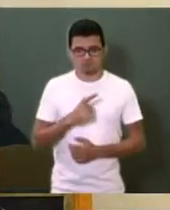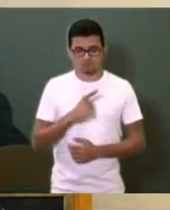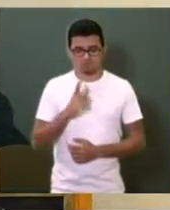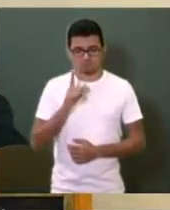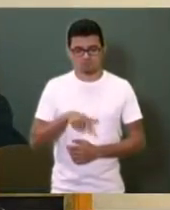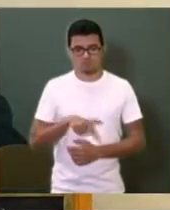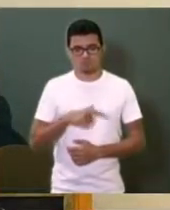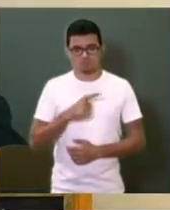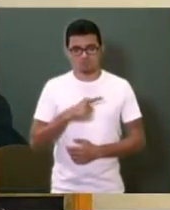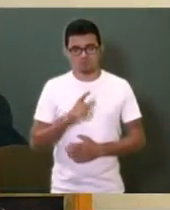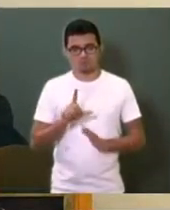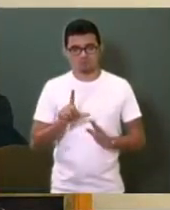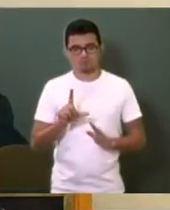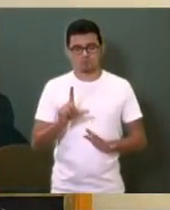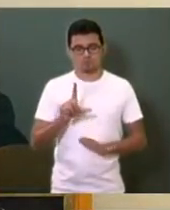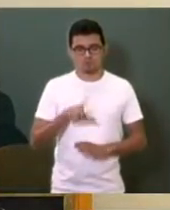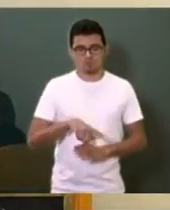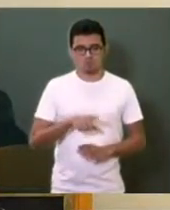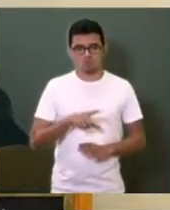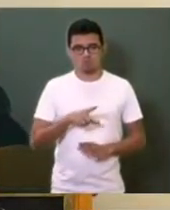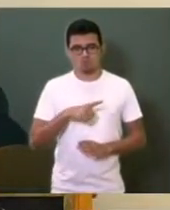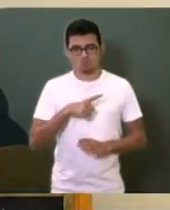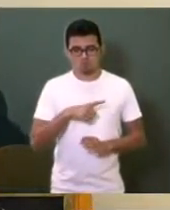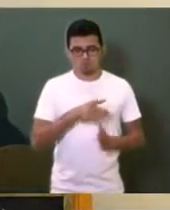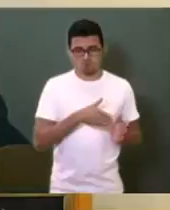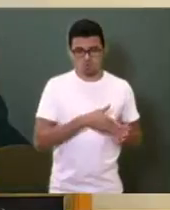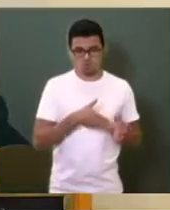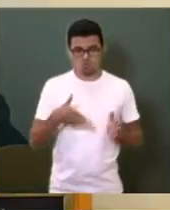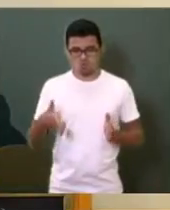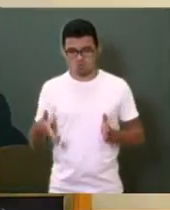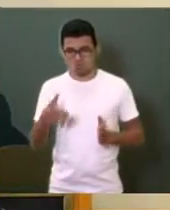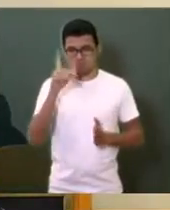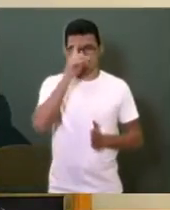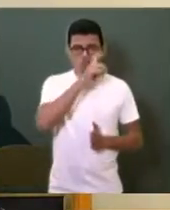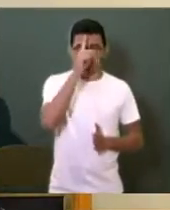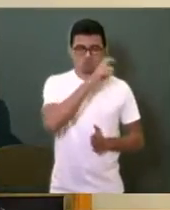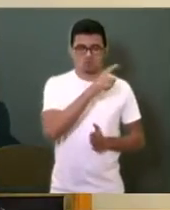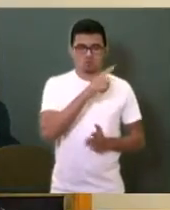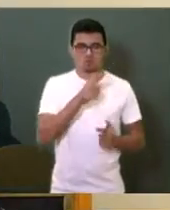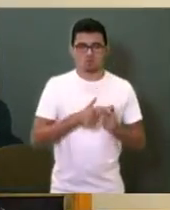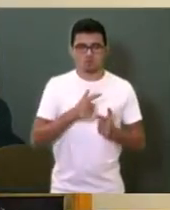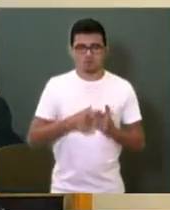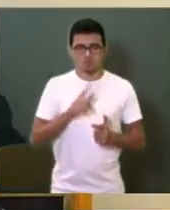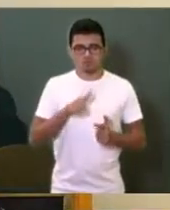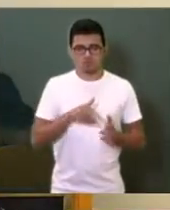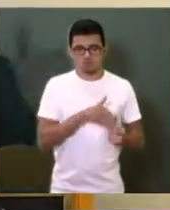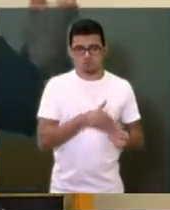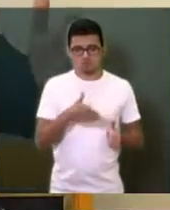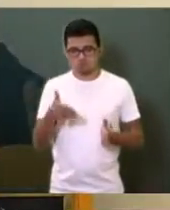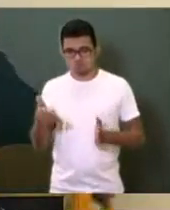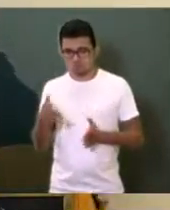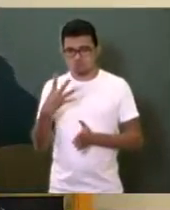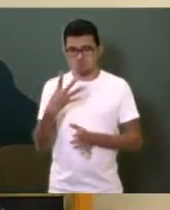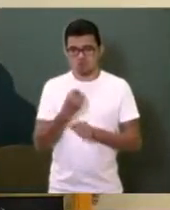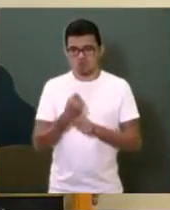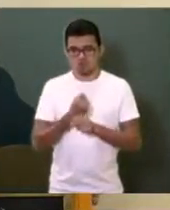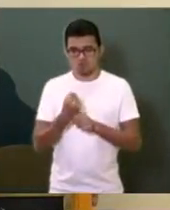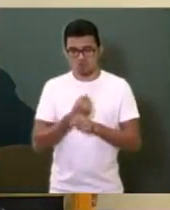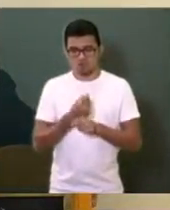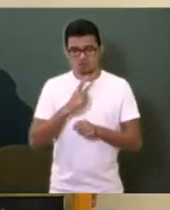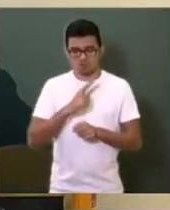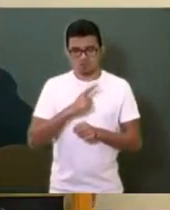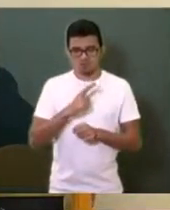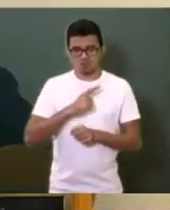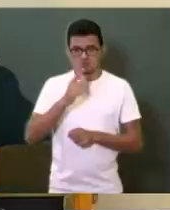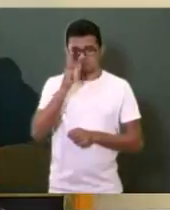uma legislatura difícil porque realmente é foram quatro anos que o país vinha